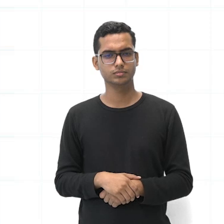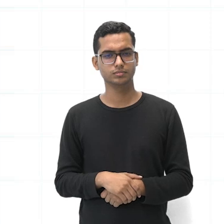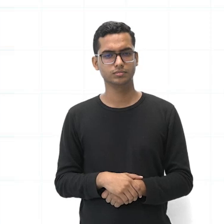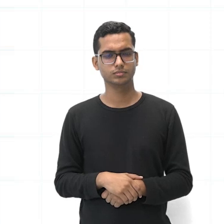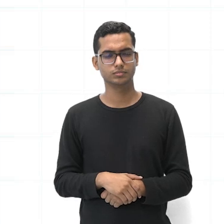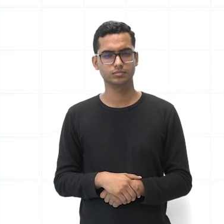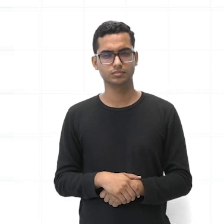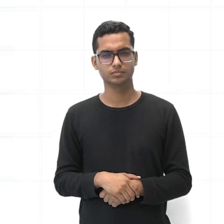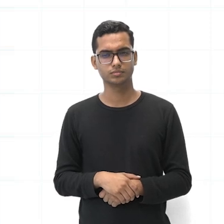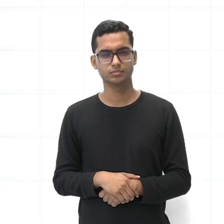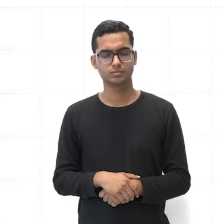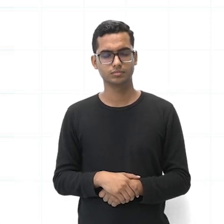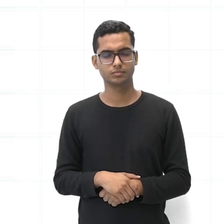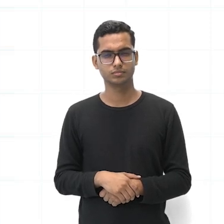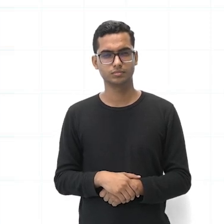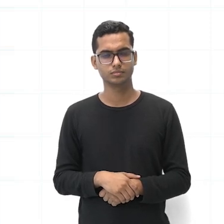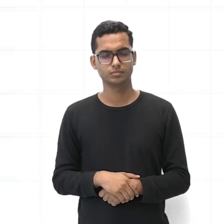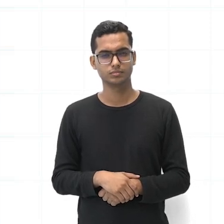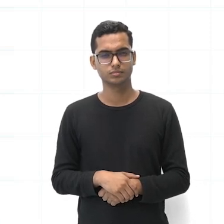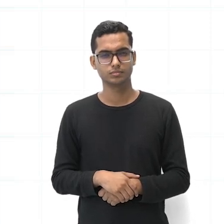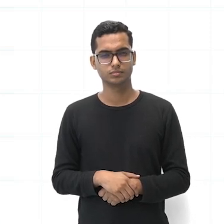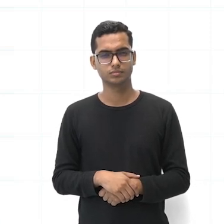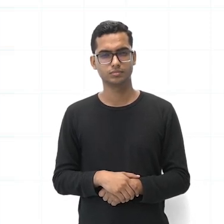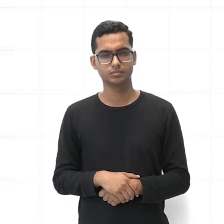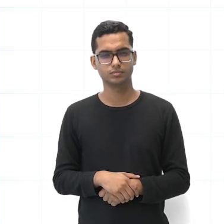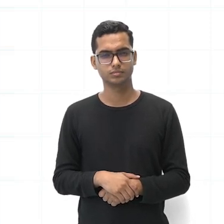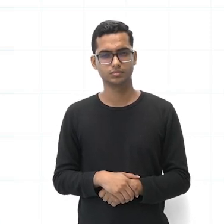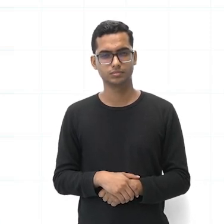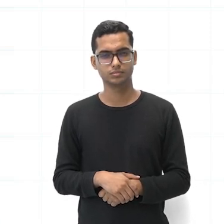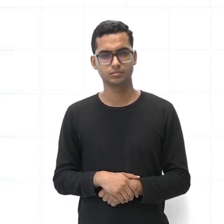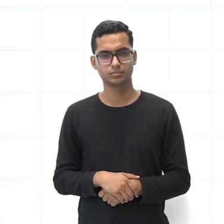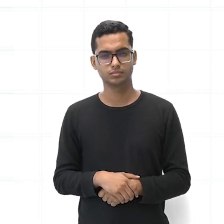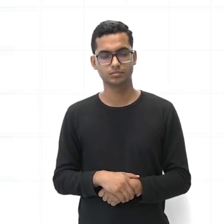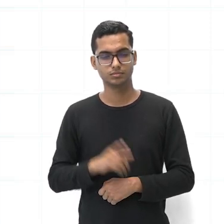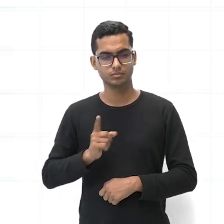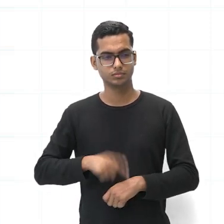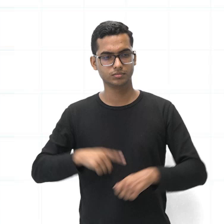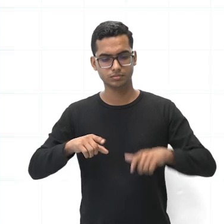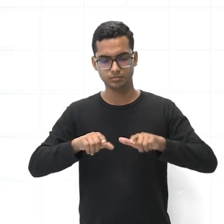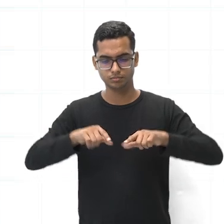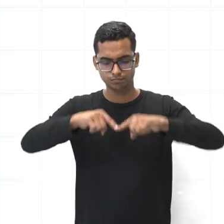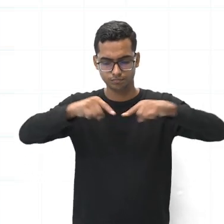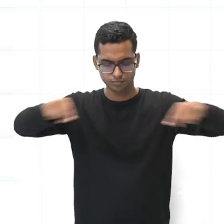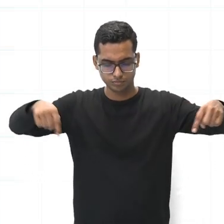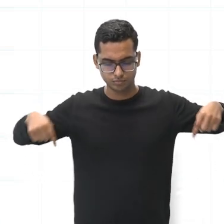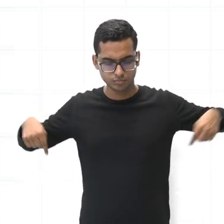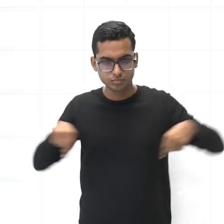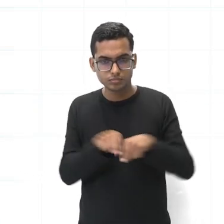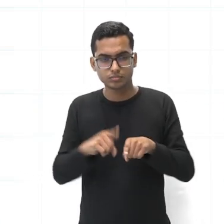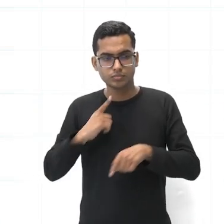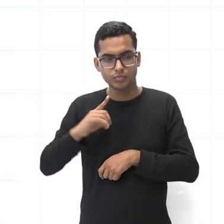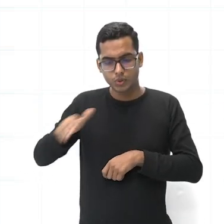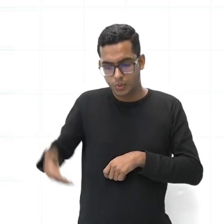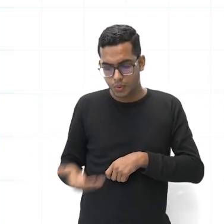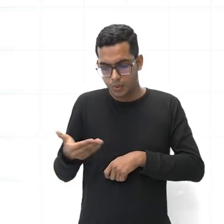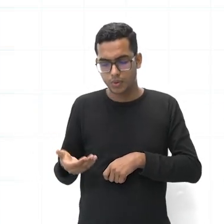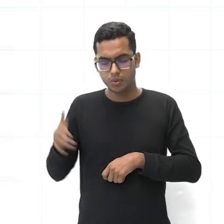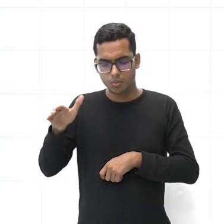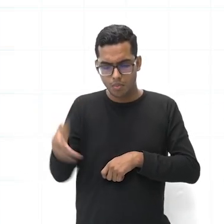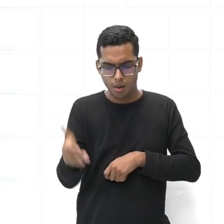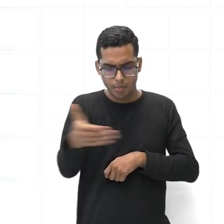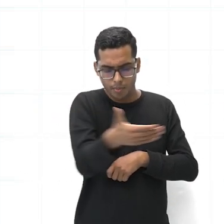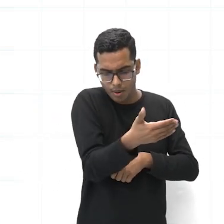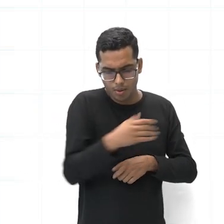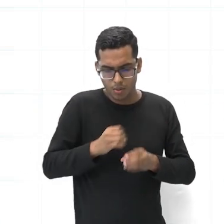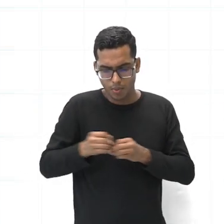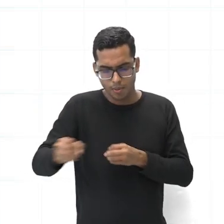brincadeira. Primeiramente, são cavados ali de 3 a 6 buracos,